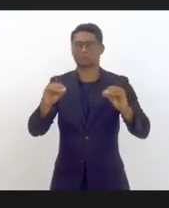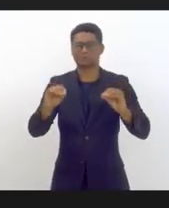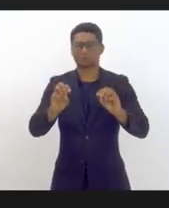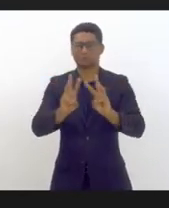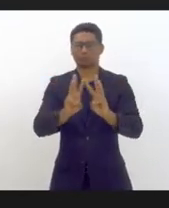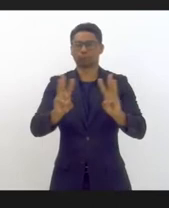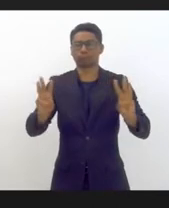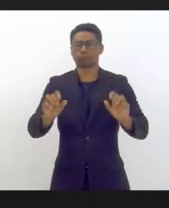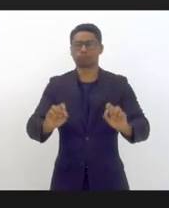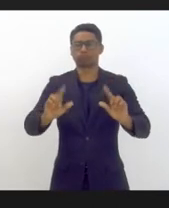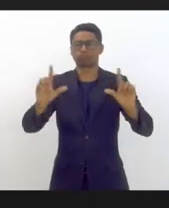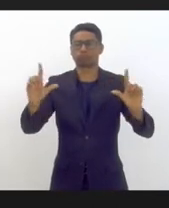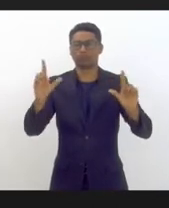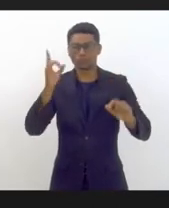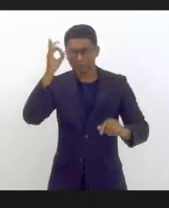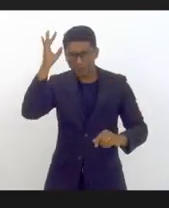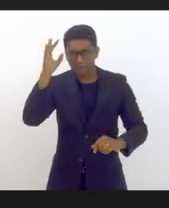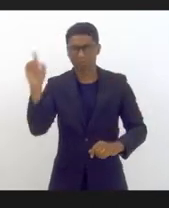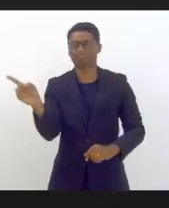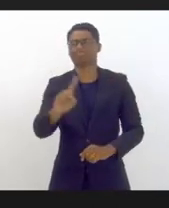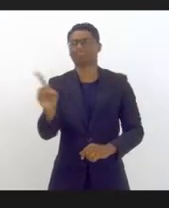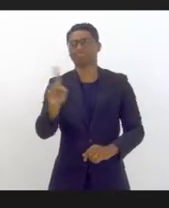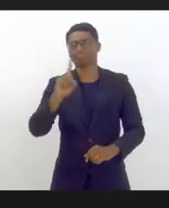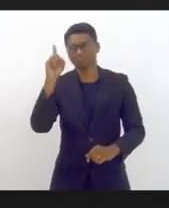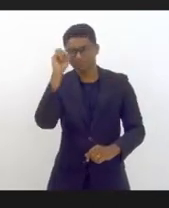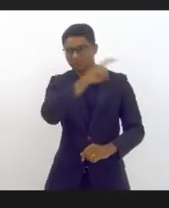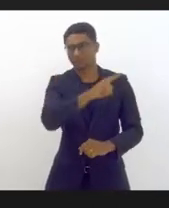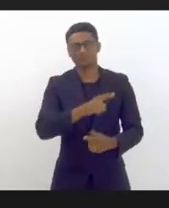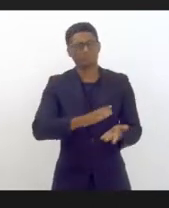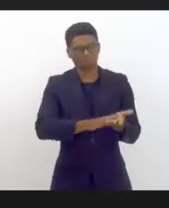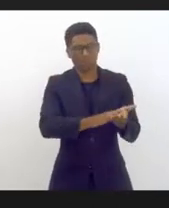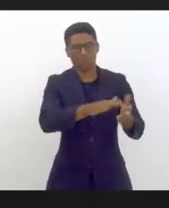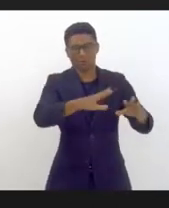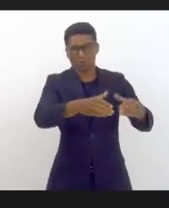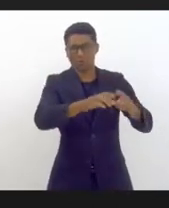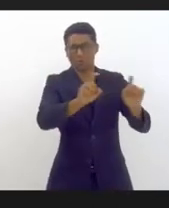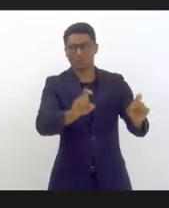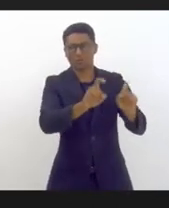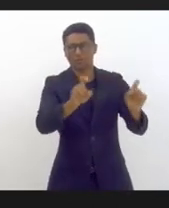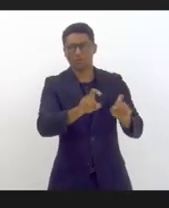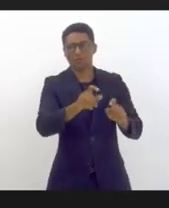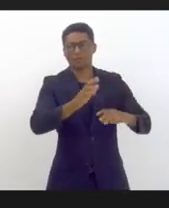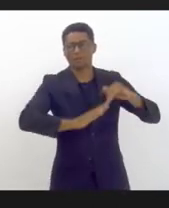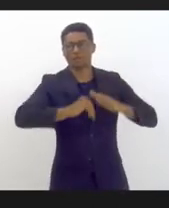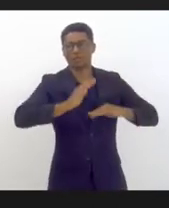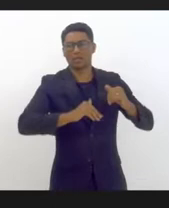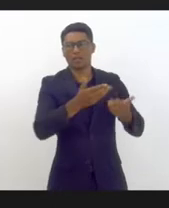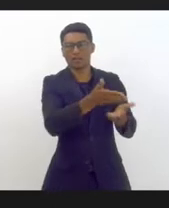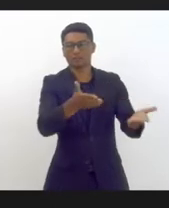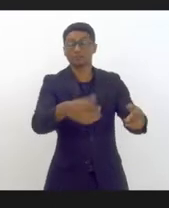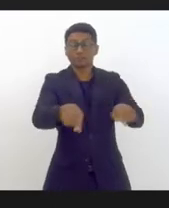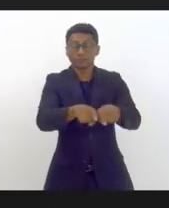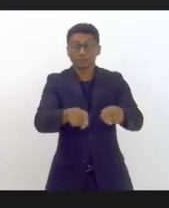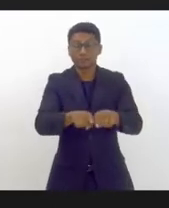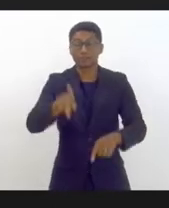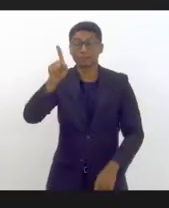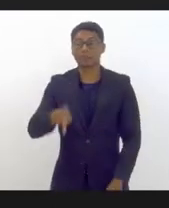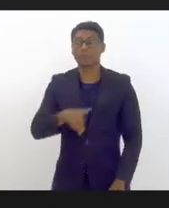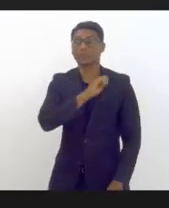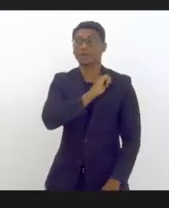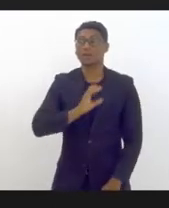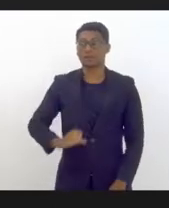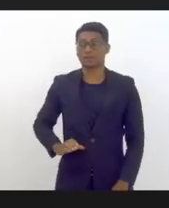ar como essa do Legislativo. Dividir essa alegria com o presidente André Siciliano, autor também